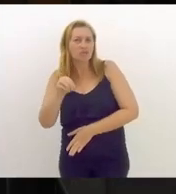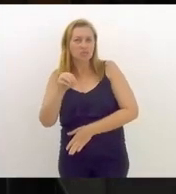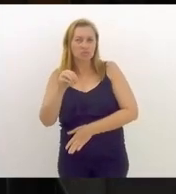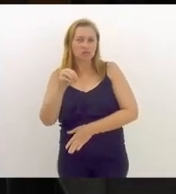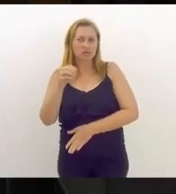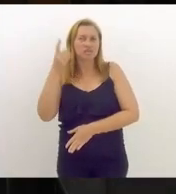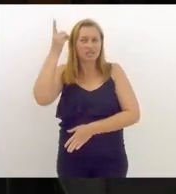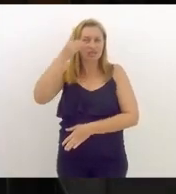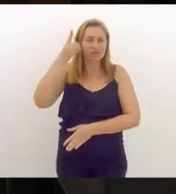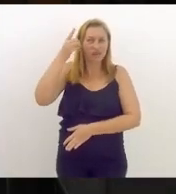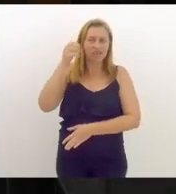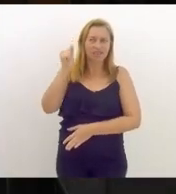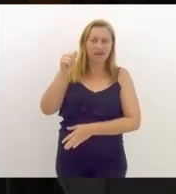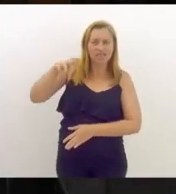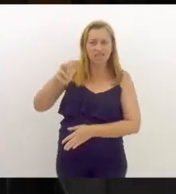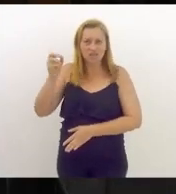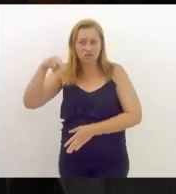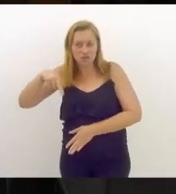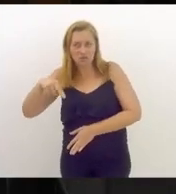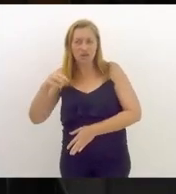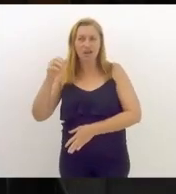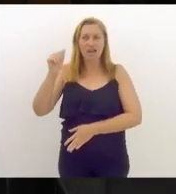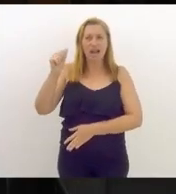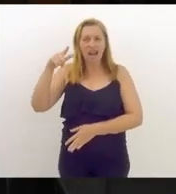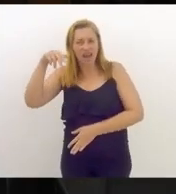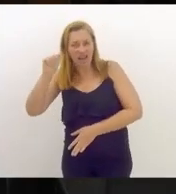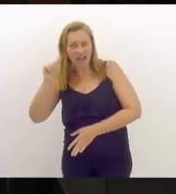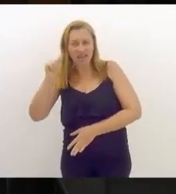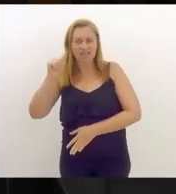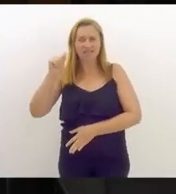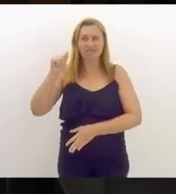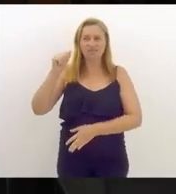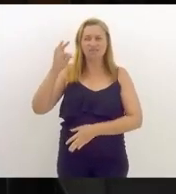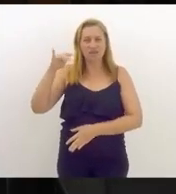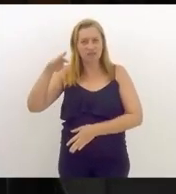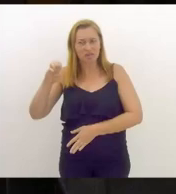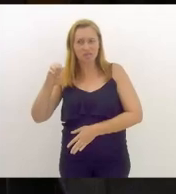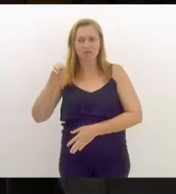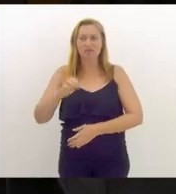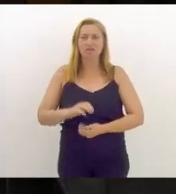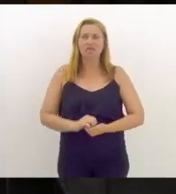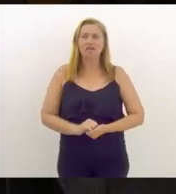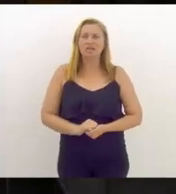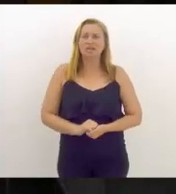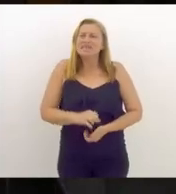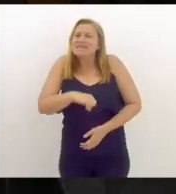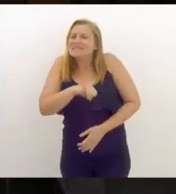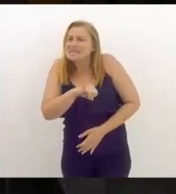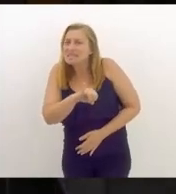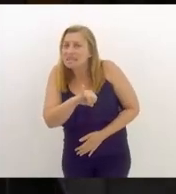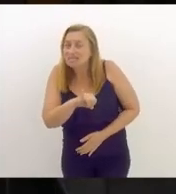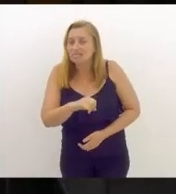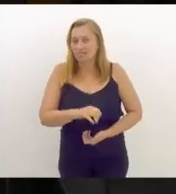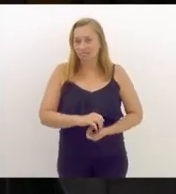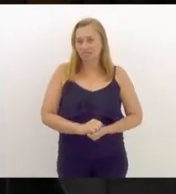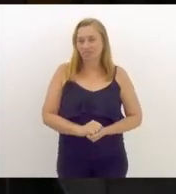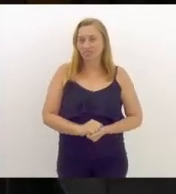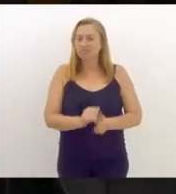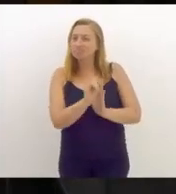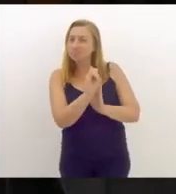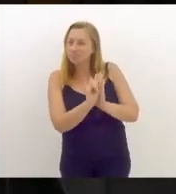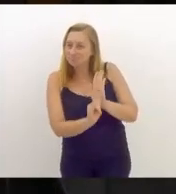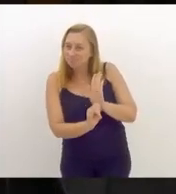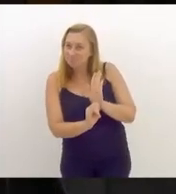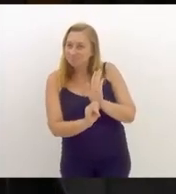Anderson Moraes Alana Passos Felipe pobel se o relatório